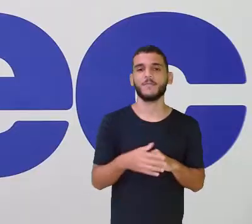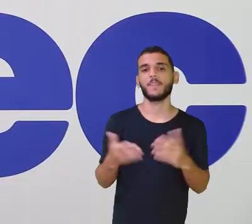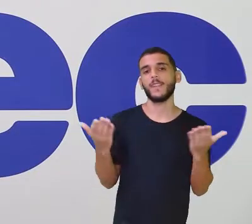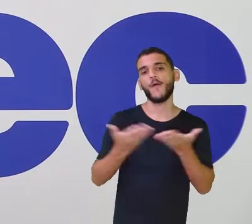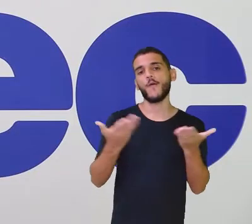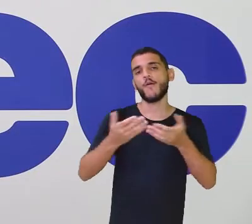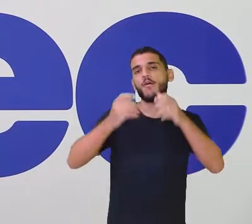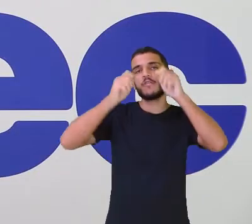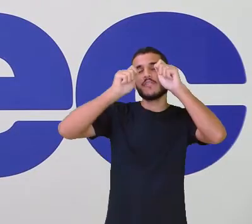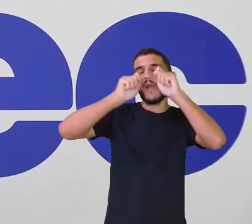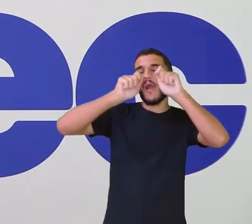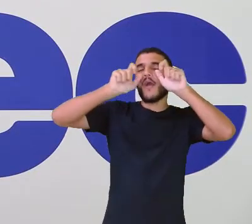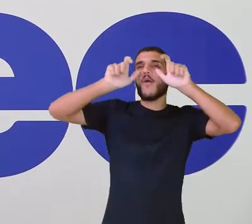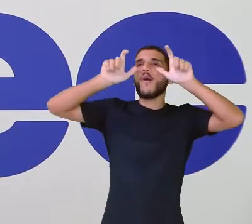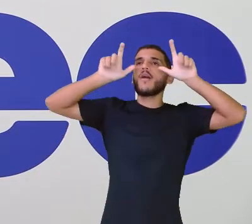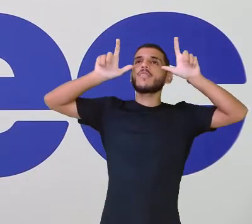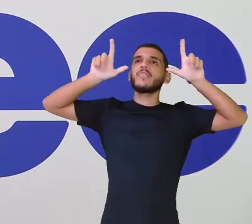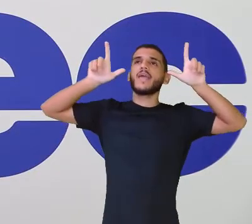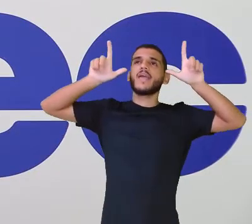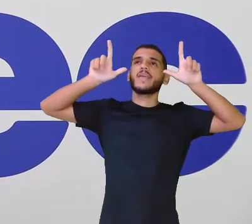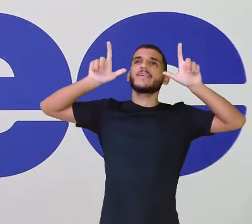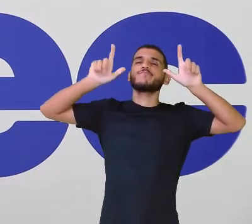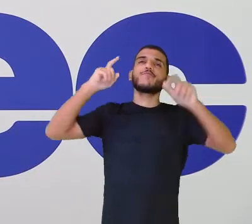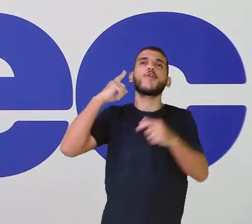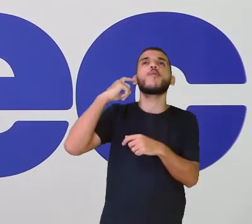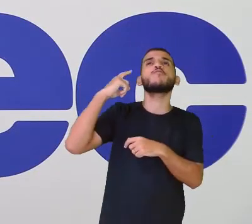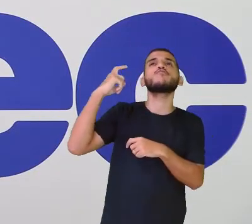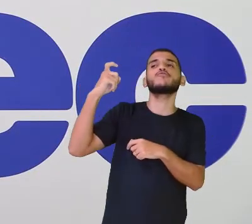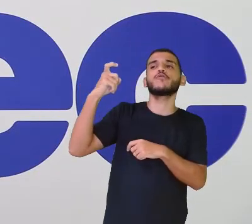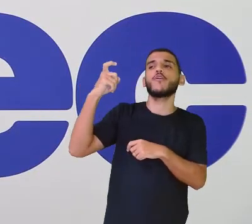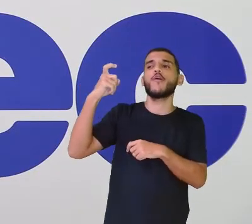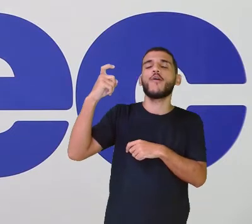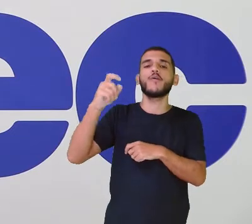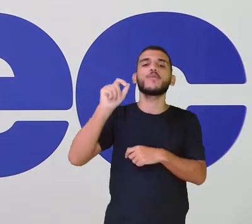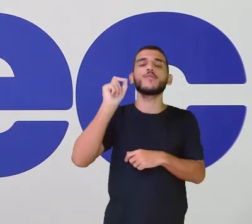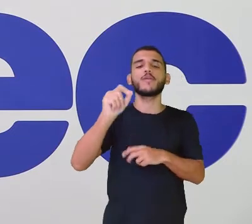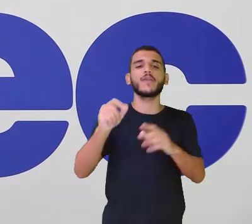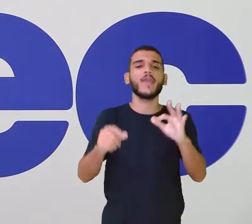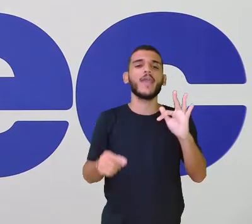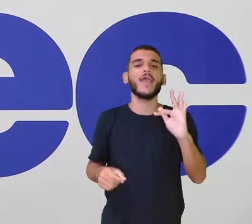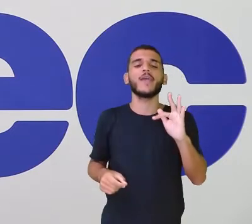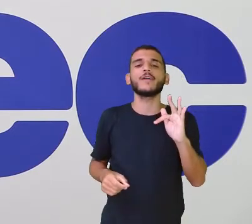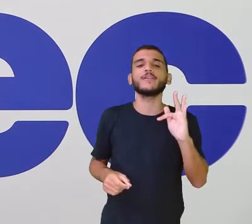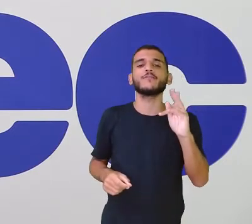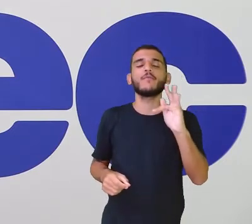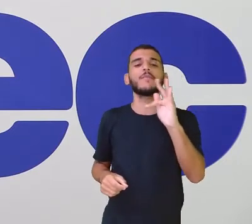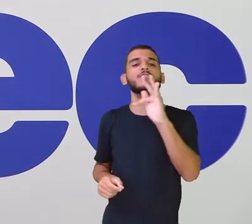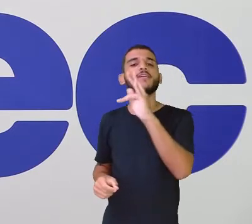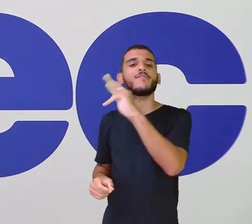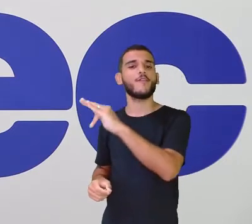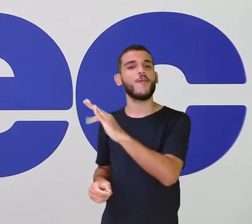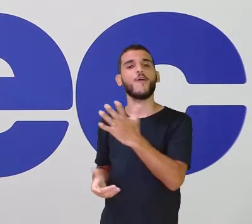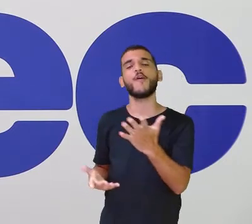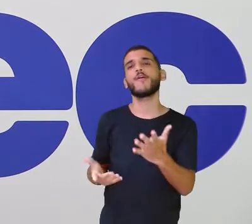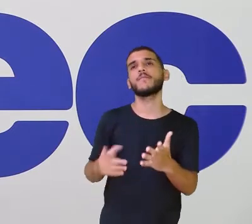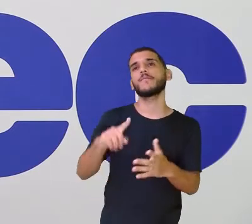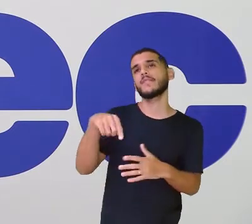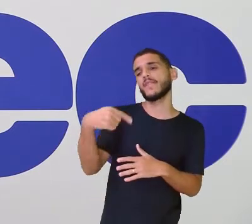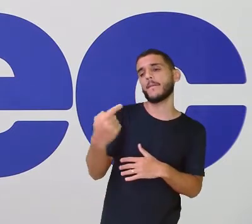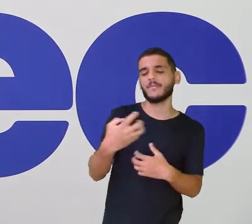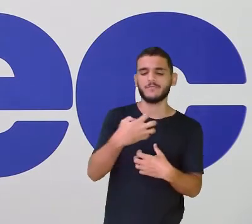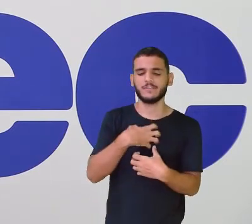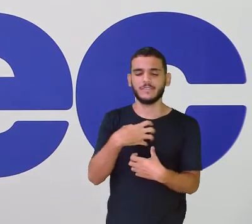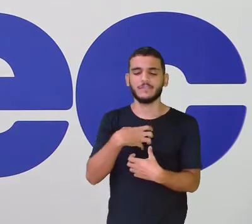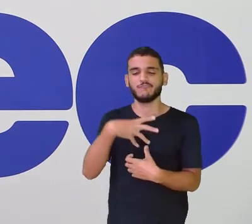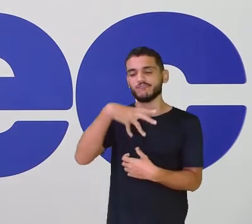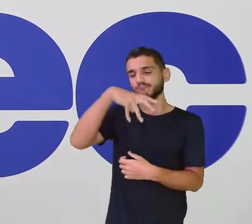acordei com o som do beija-flor que vem aqui beber água, e depois eu senti o cheirinho de café, mas aí eu